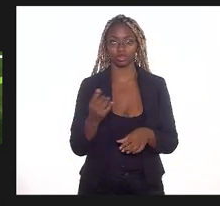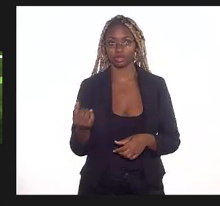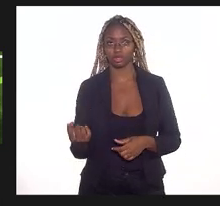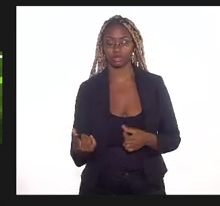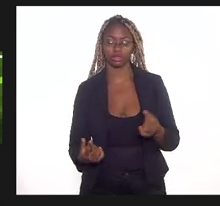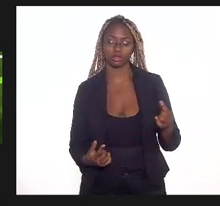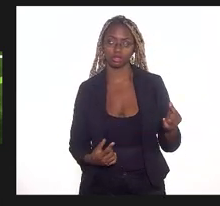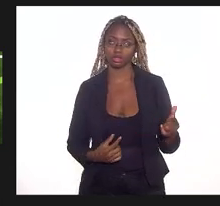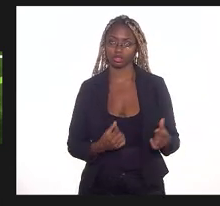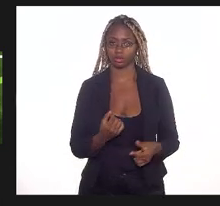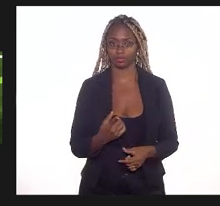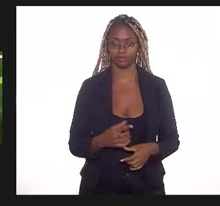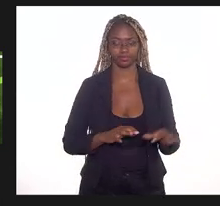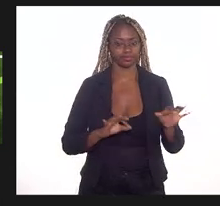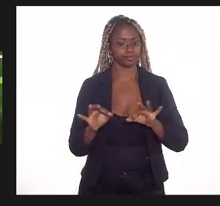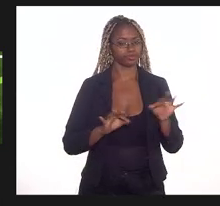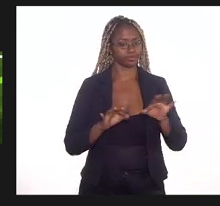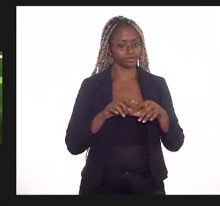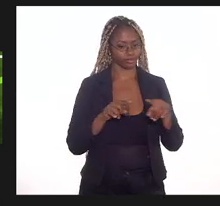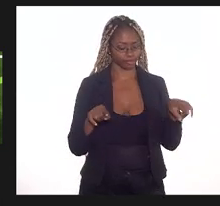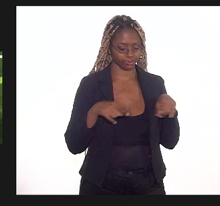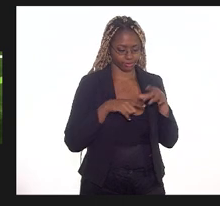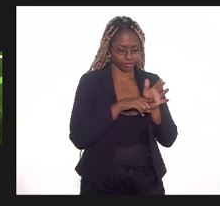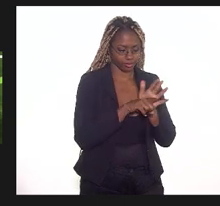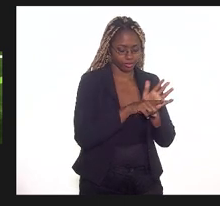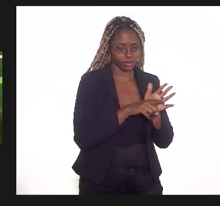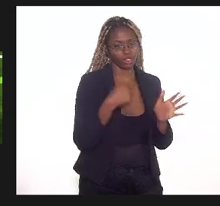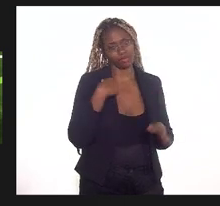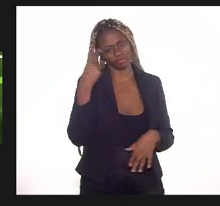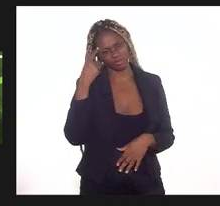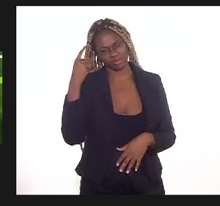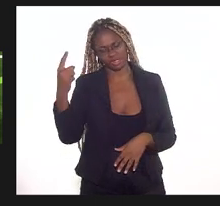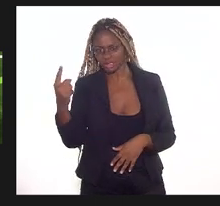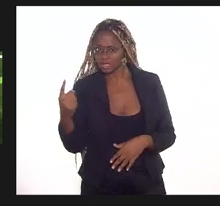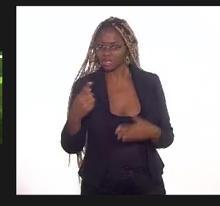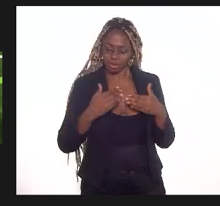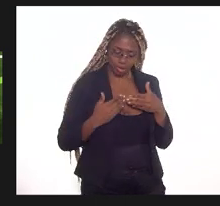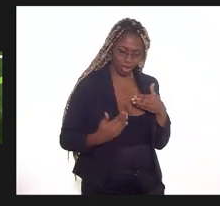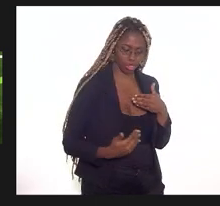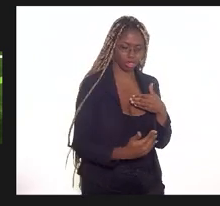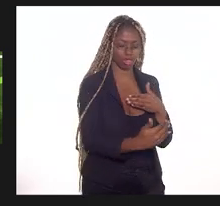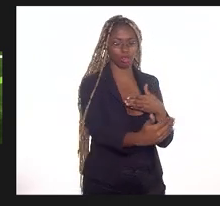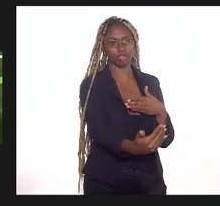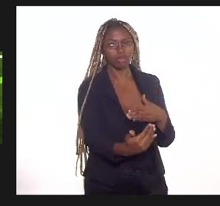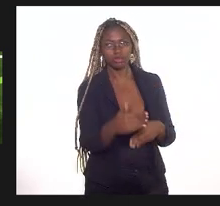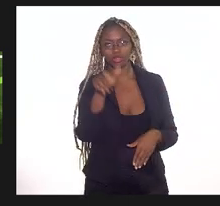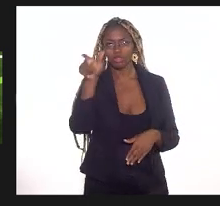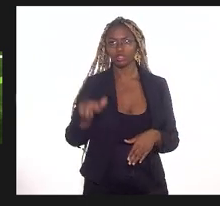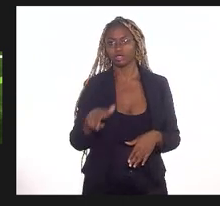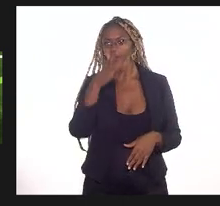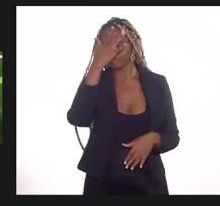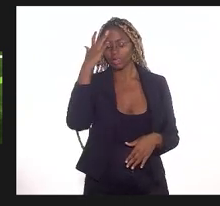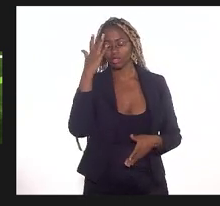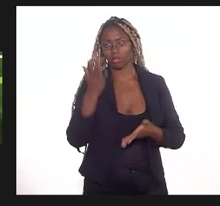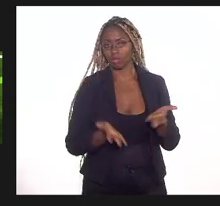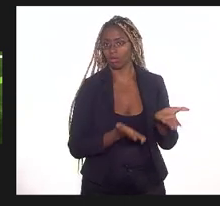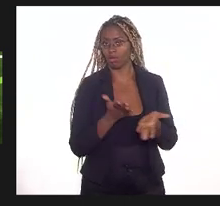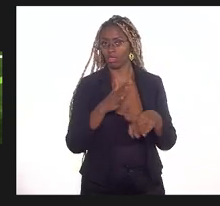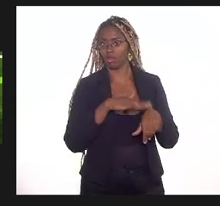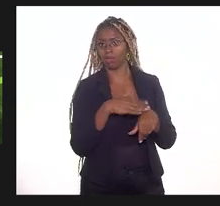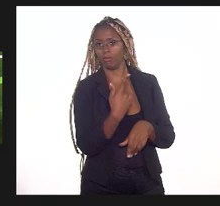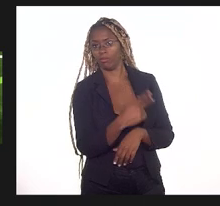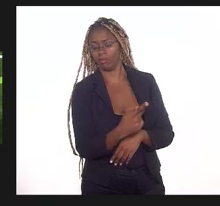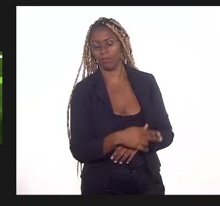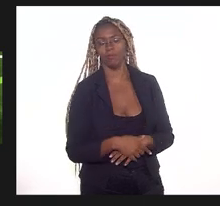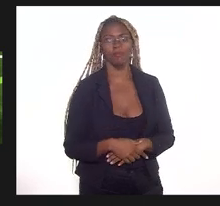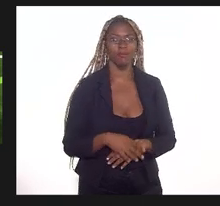construir um laboratório, eu estou falando exatamente da linha, né, pensando no caminho que o paciente percorre durante o seu cuidado. A gente fala